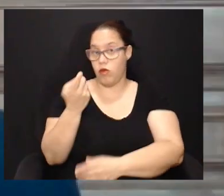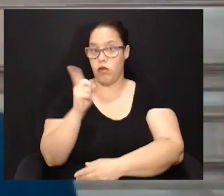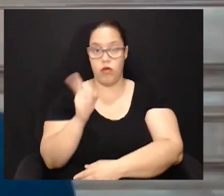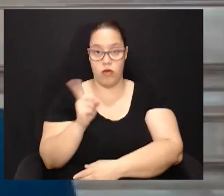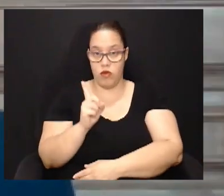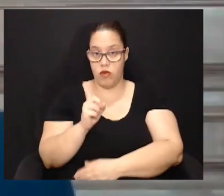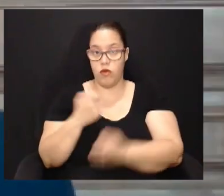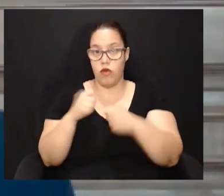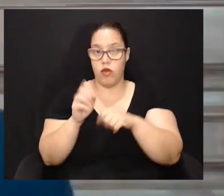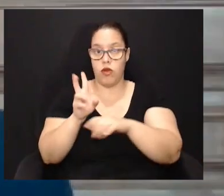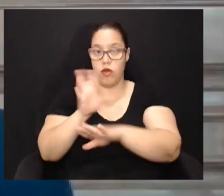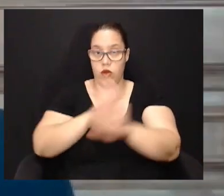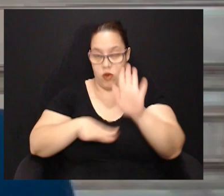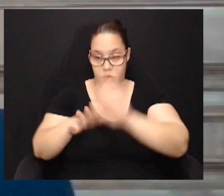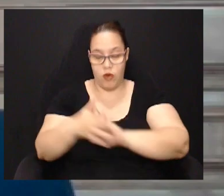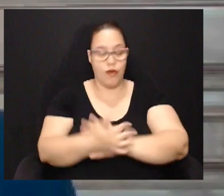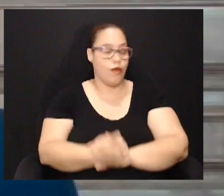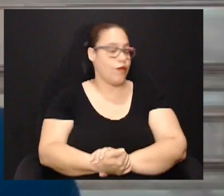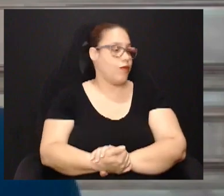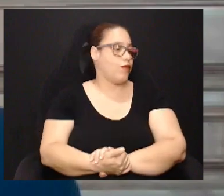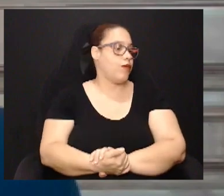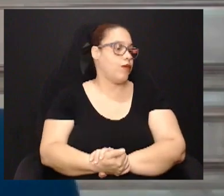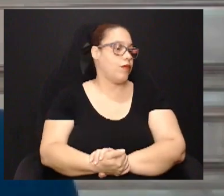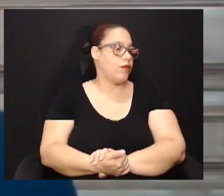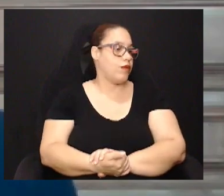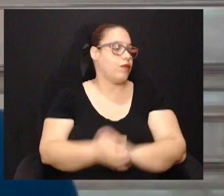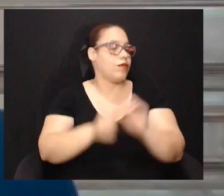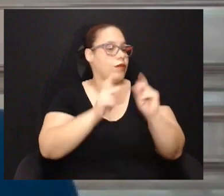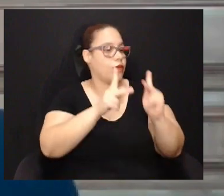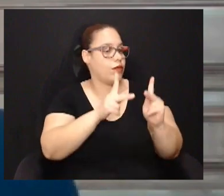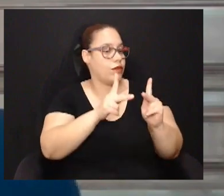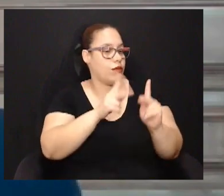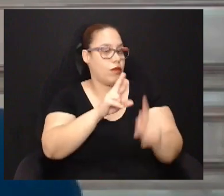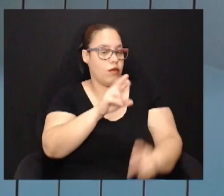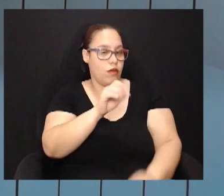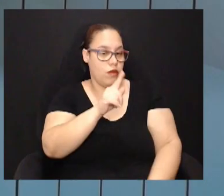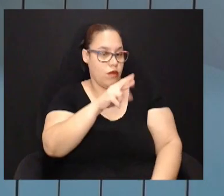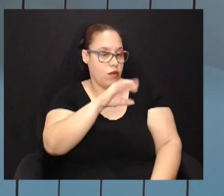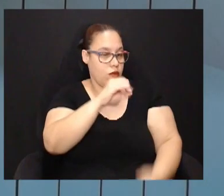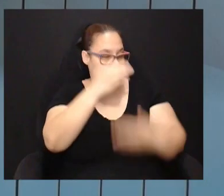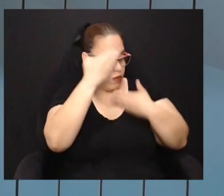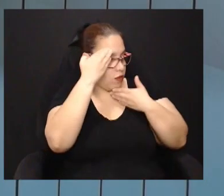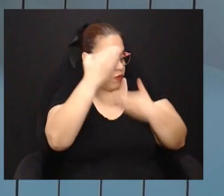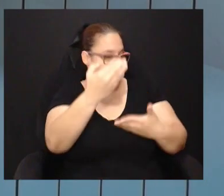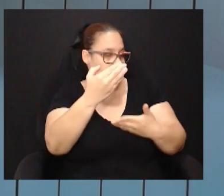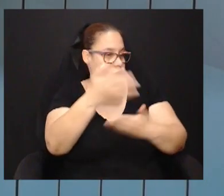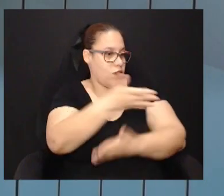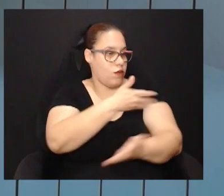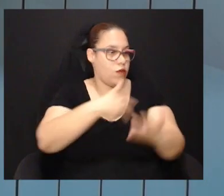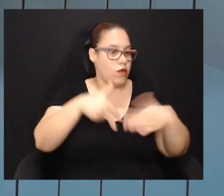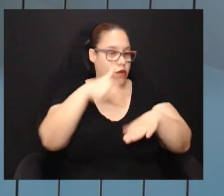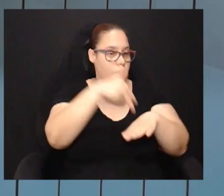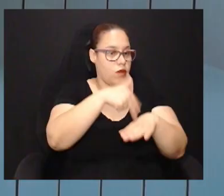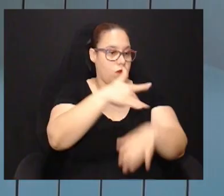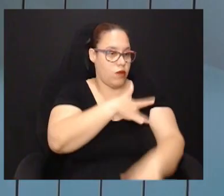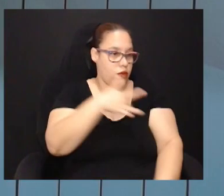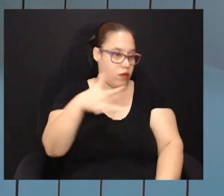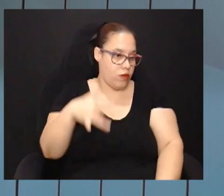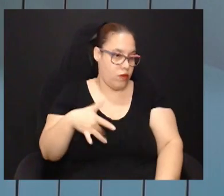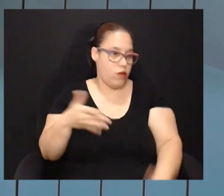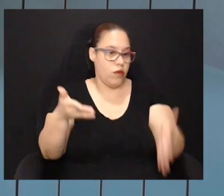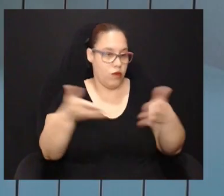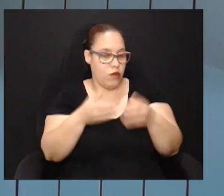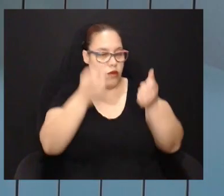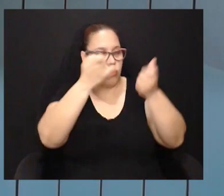específica tem ou não alguma situação que precisa de alguma precaução. Tá certo, então, Rodrigo, eu agradeço muito a sua